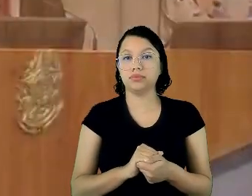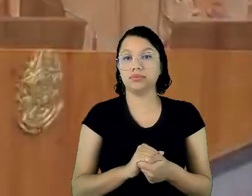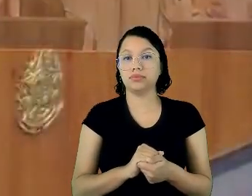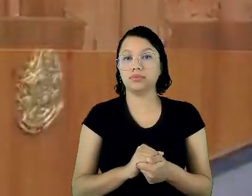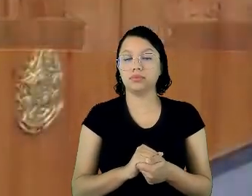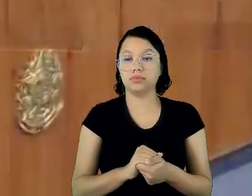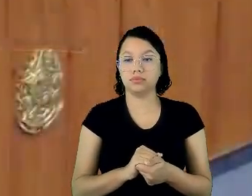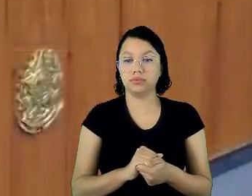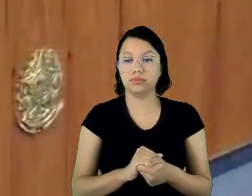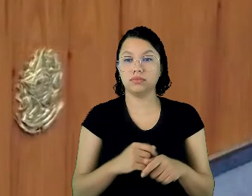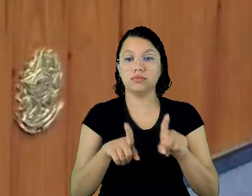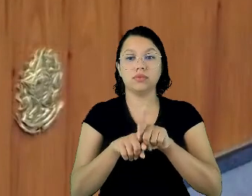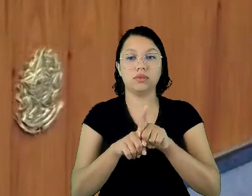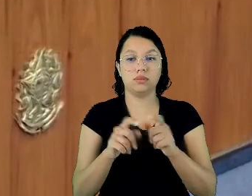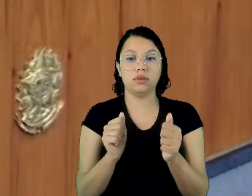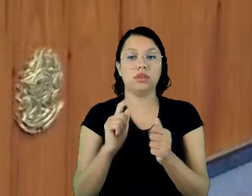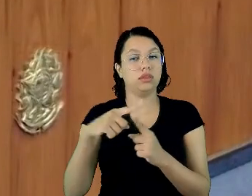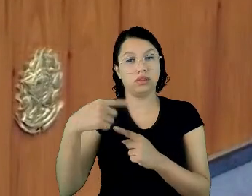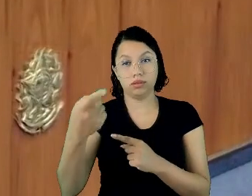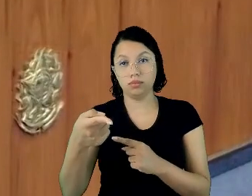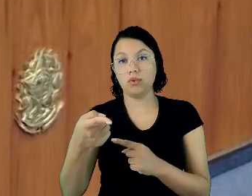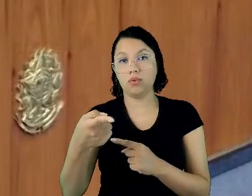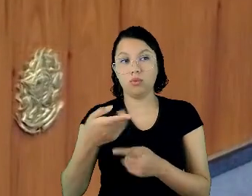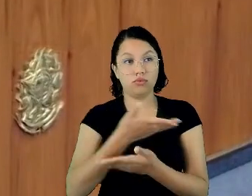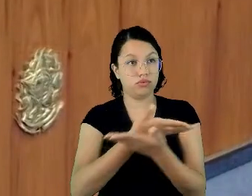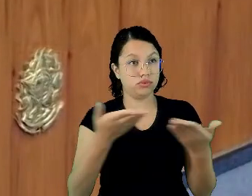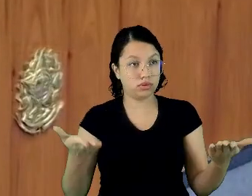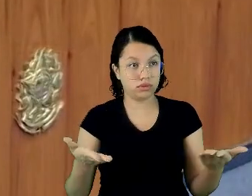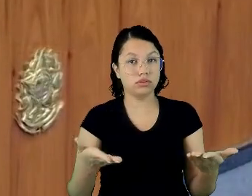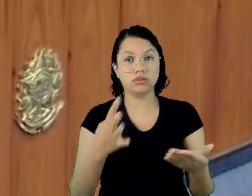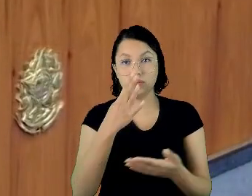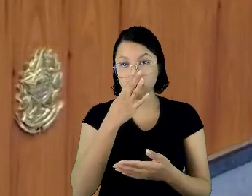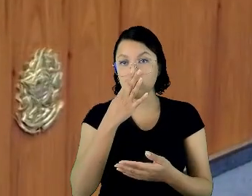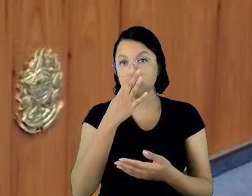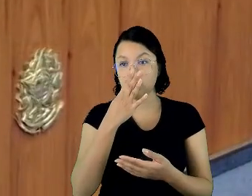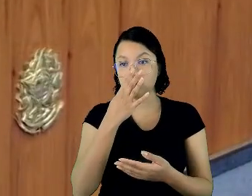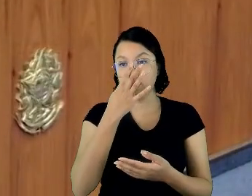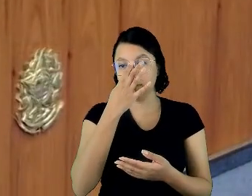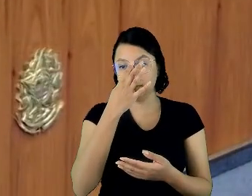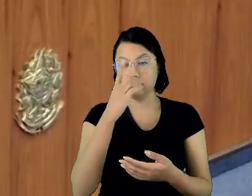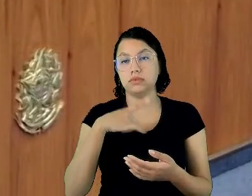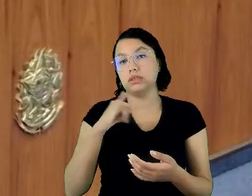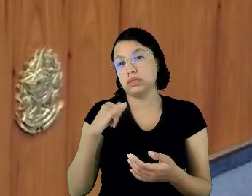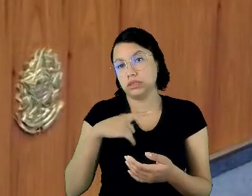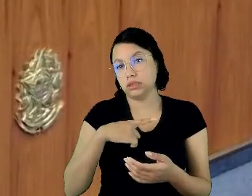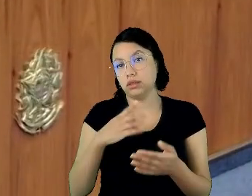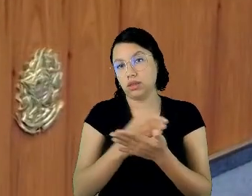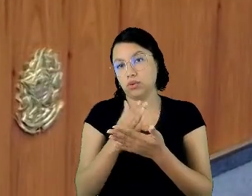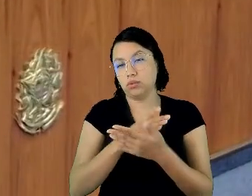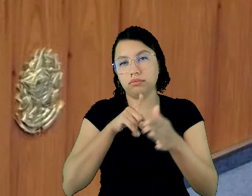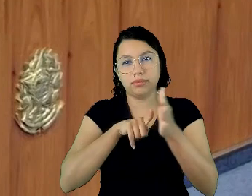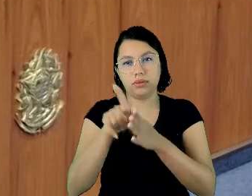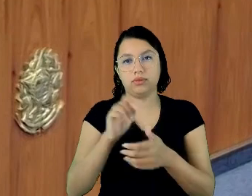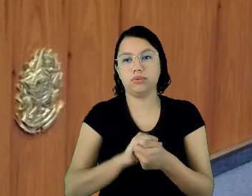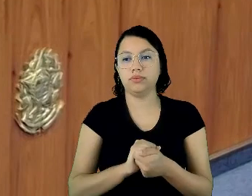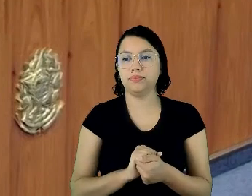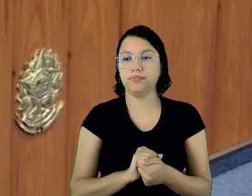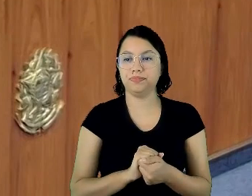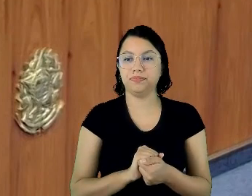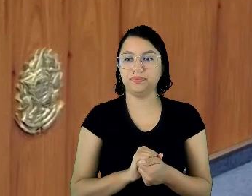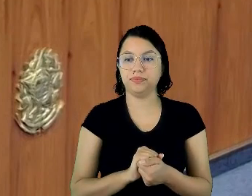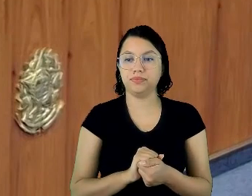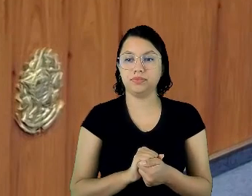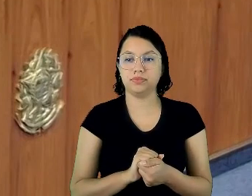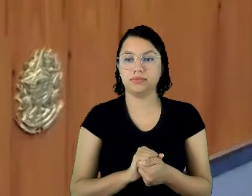para a plateia, havendo alguma pergunta. Doutora Caroline? A todos e a